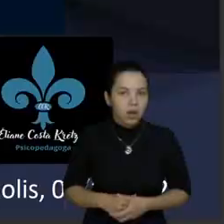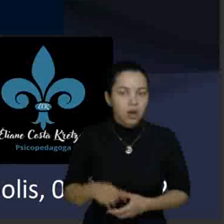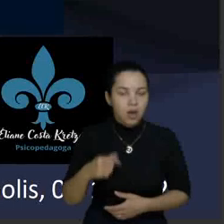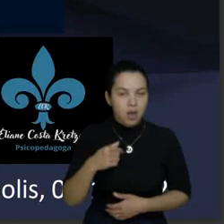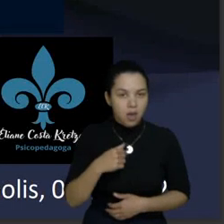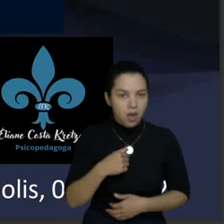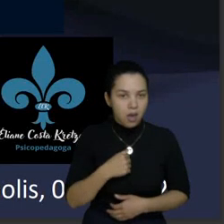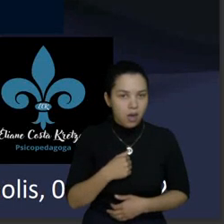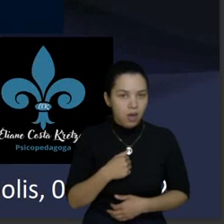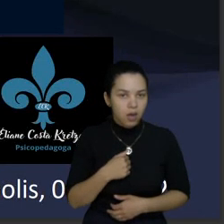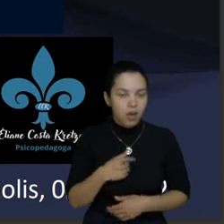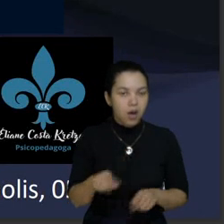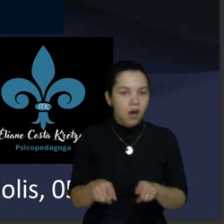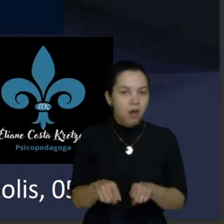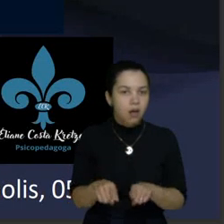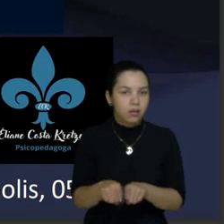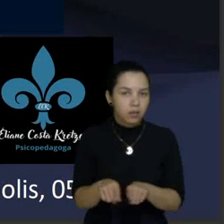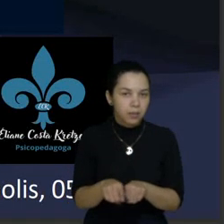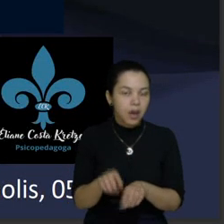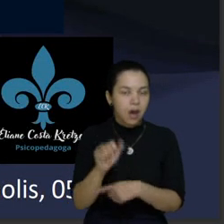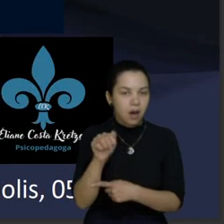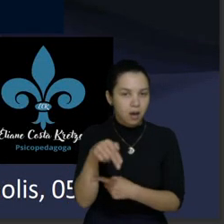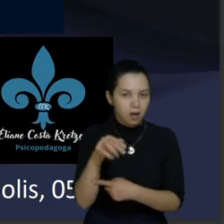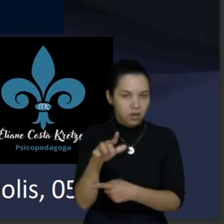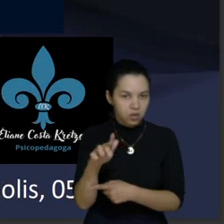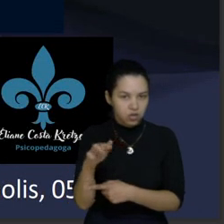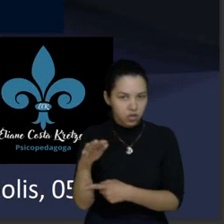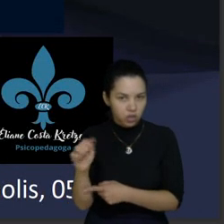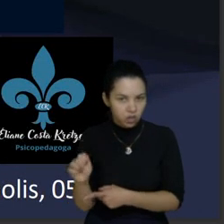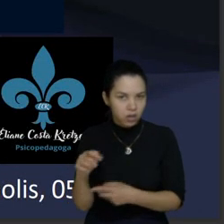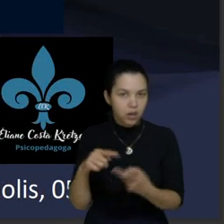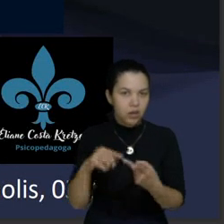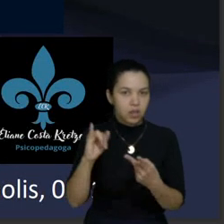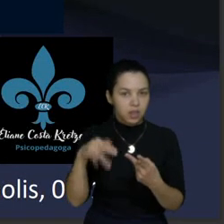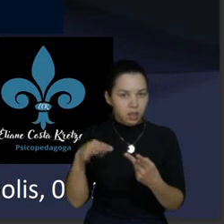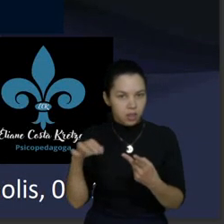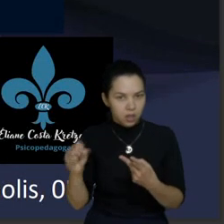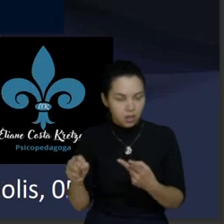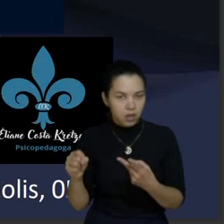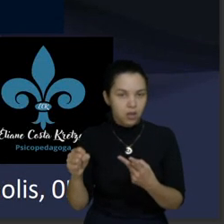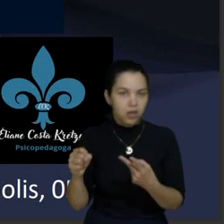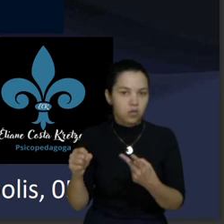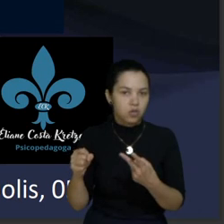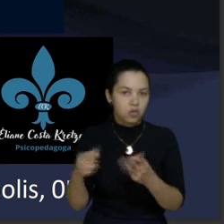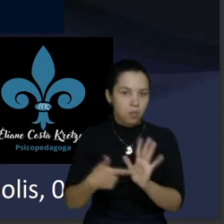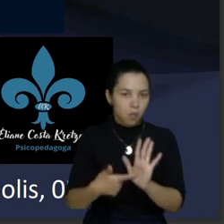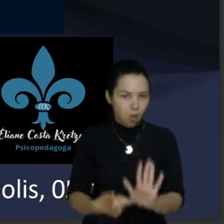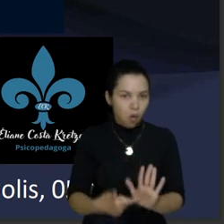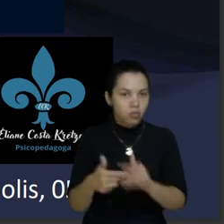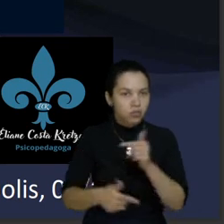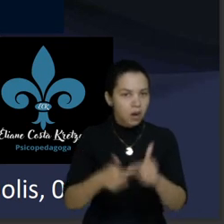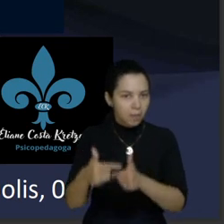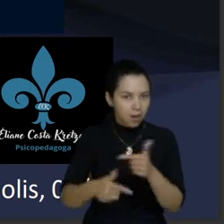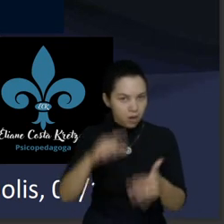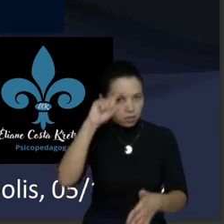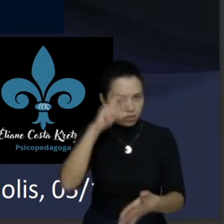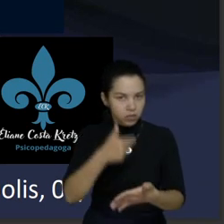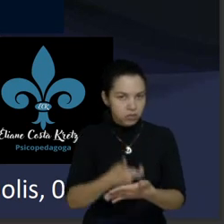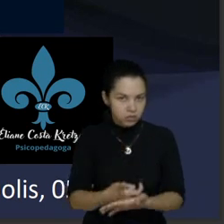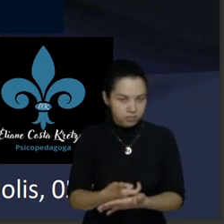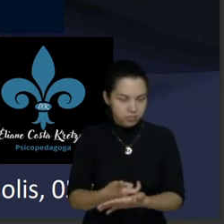inê estão trazendo né esse trabalho com o disléxico e a gente falou da